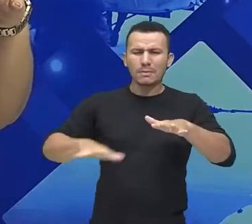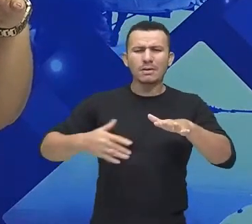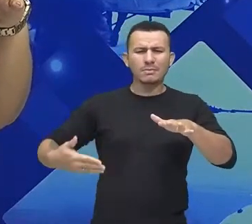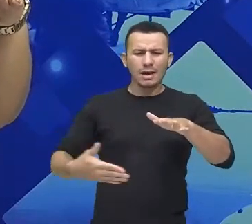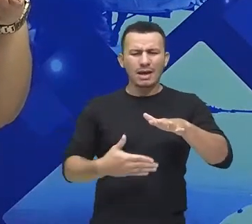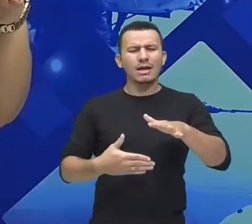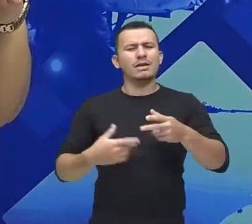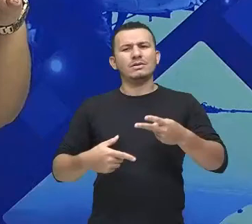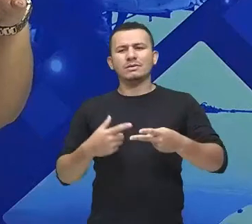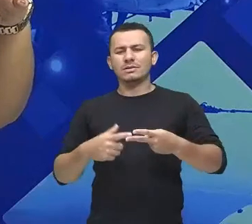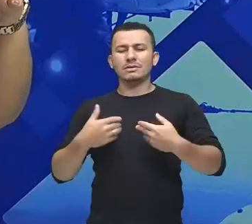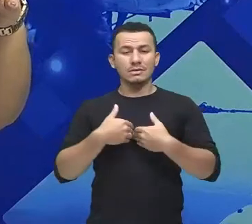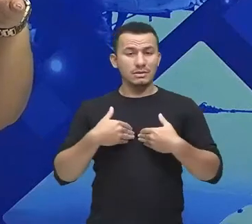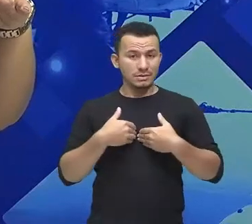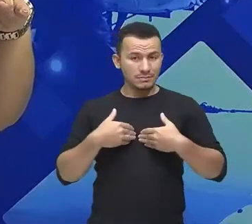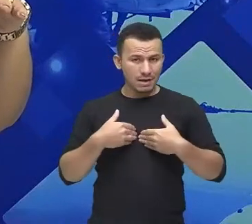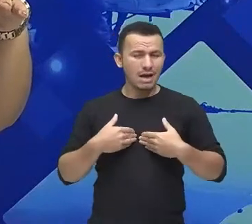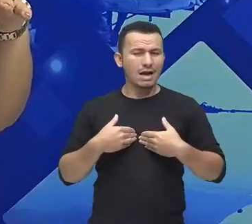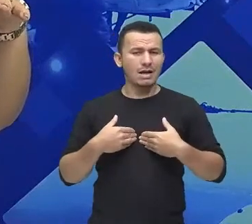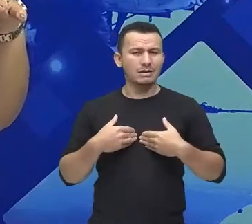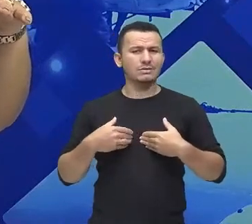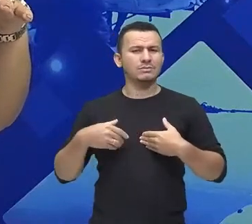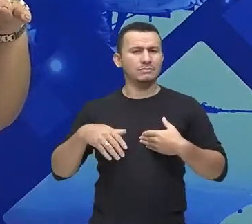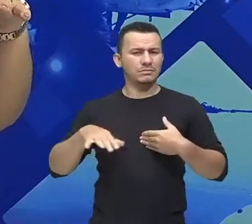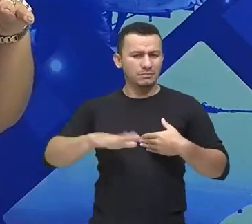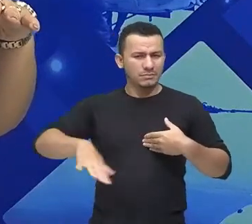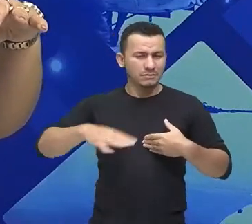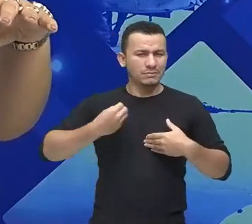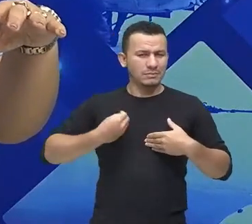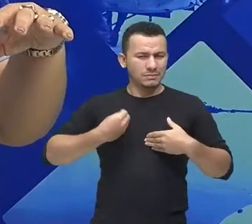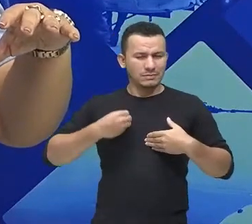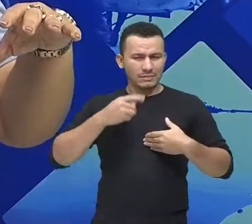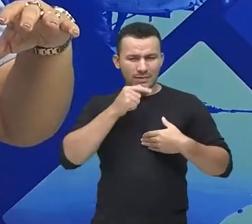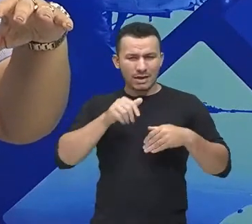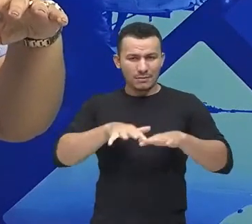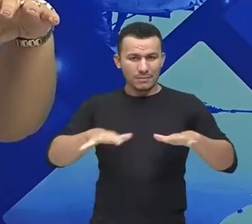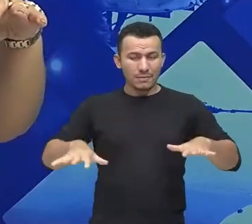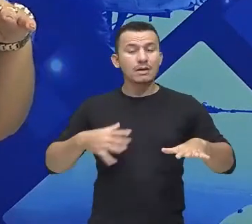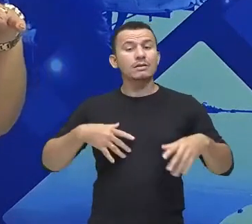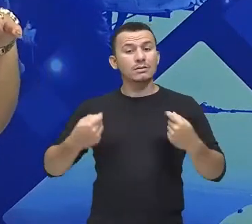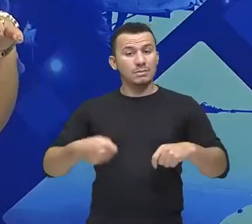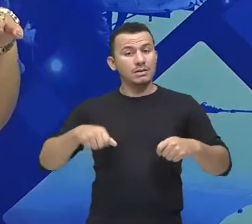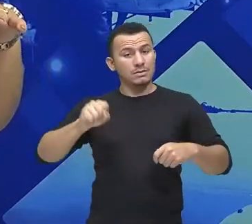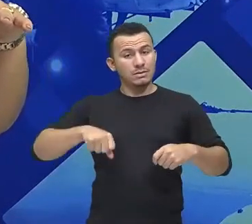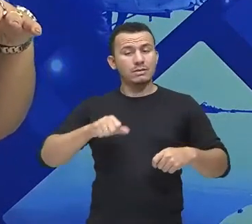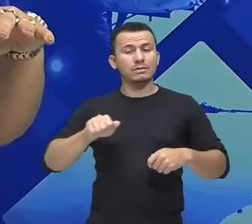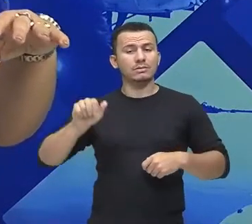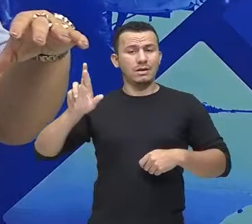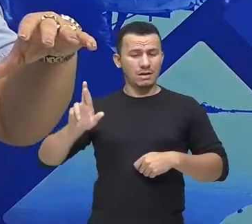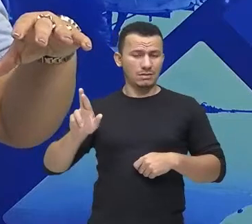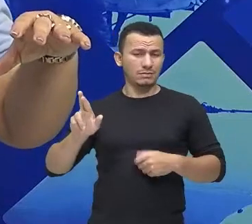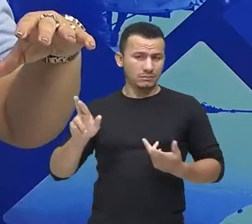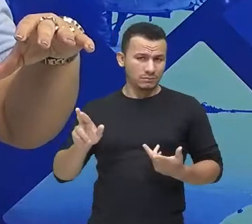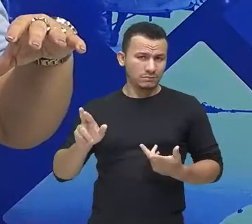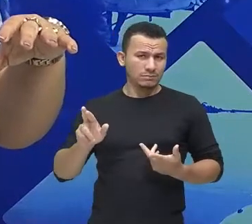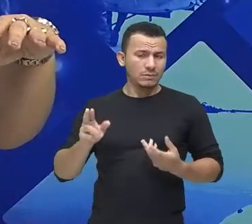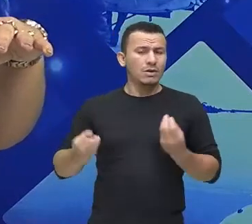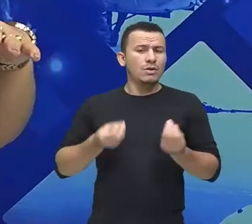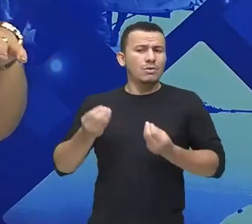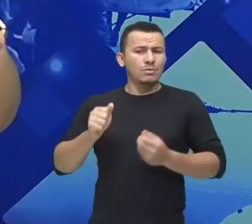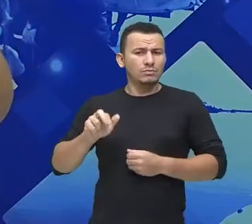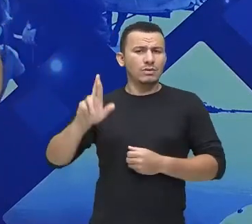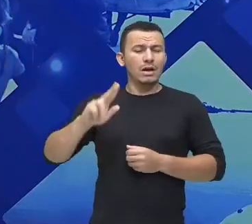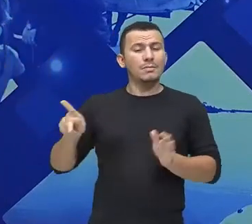Os peixes, os animais que vivem ali no ambiente marinho, eles necessitam sim de oxigênio, eles tiram esse oxigênio